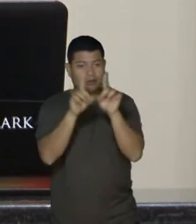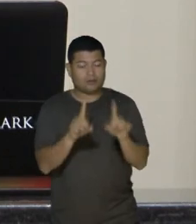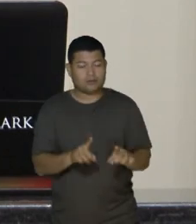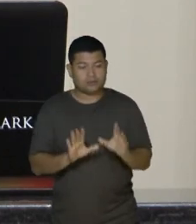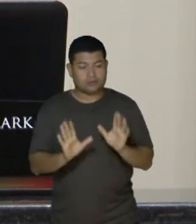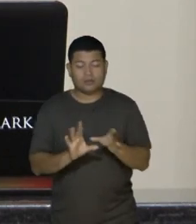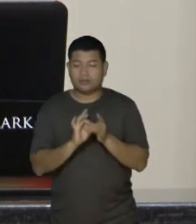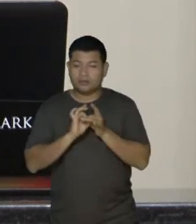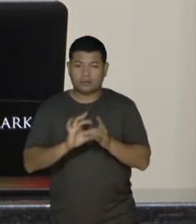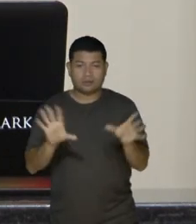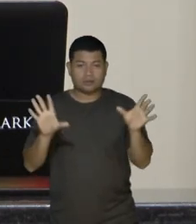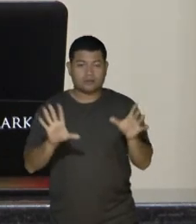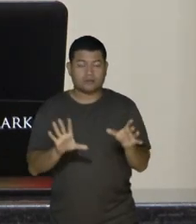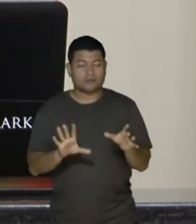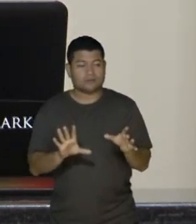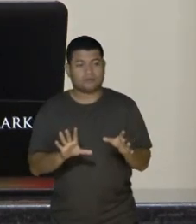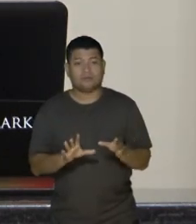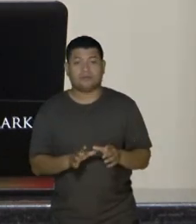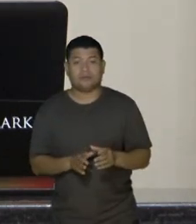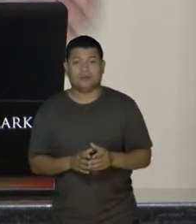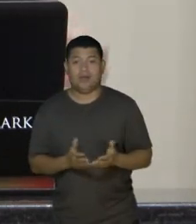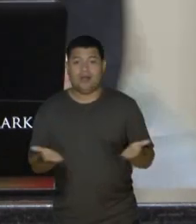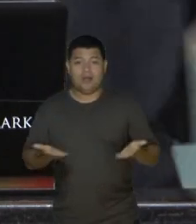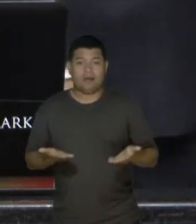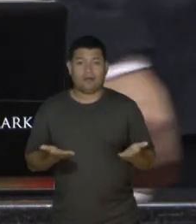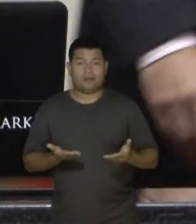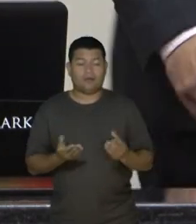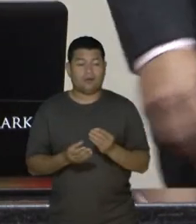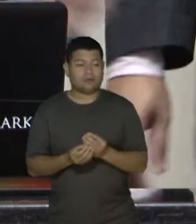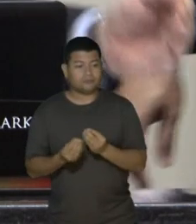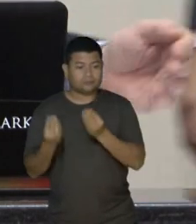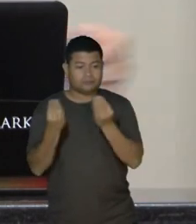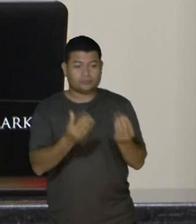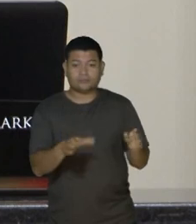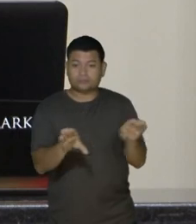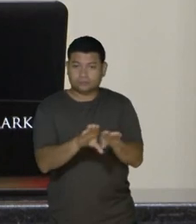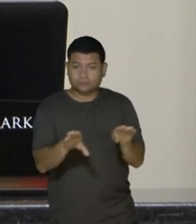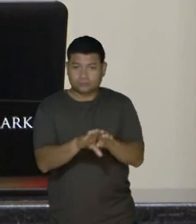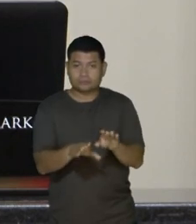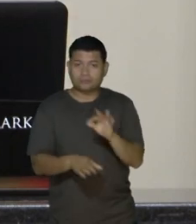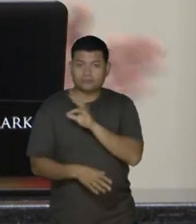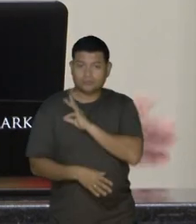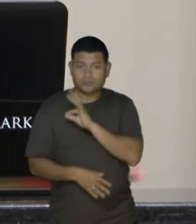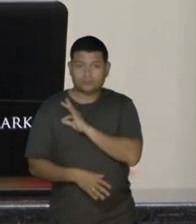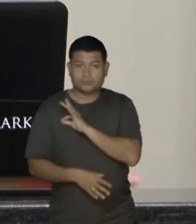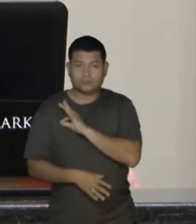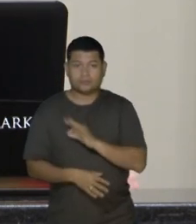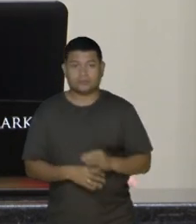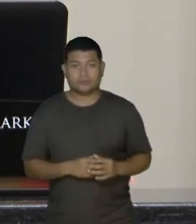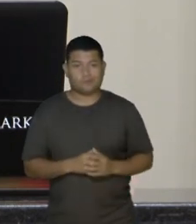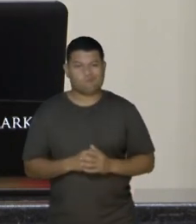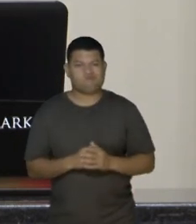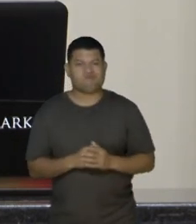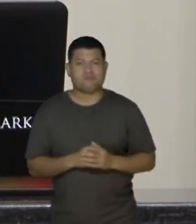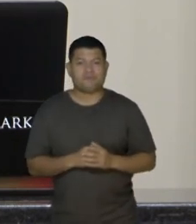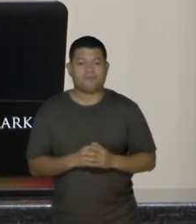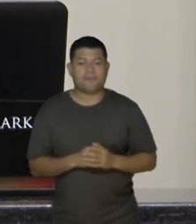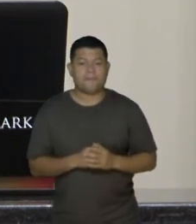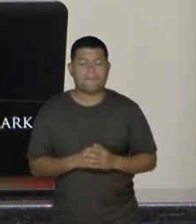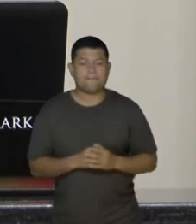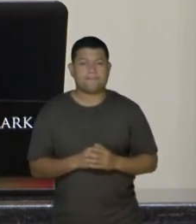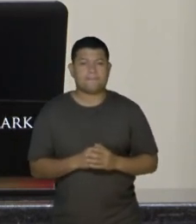livre permissão. E só está se estendendo aos cães que trabalham nos órgãos